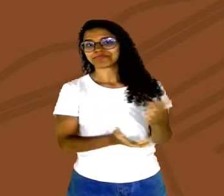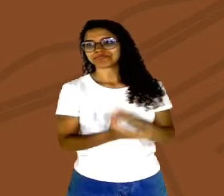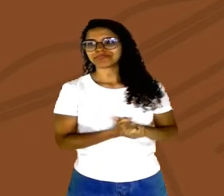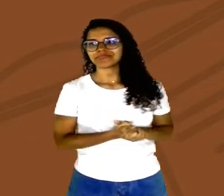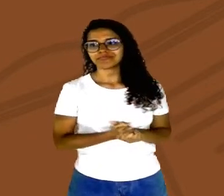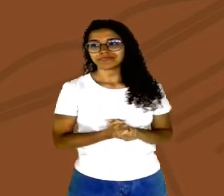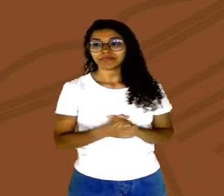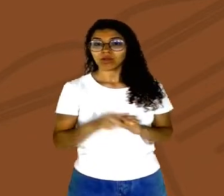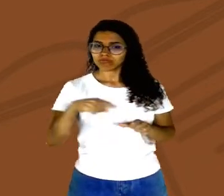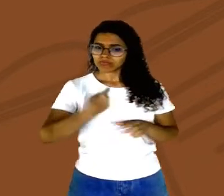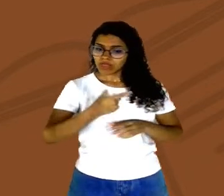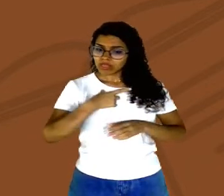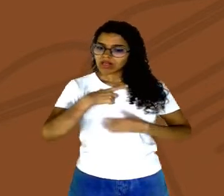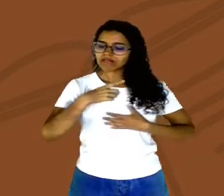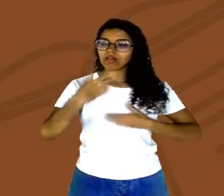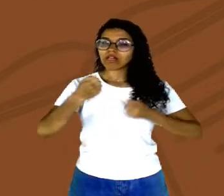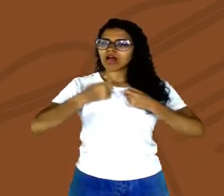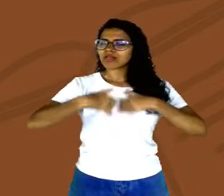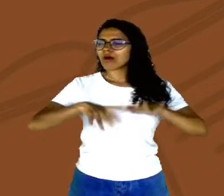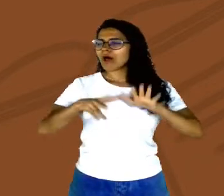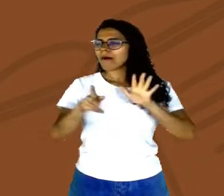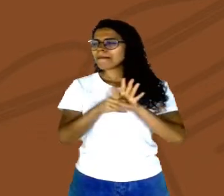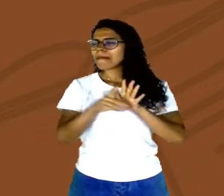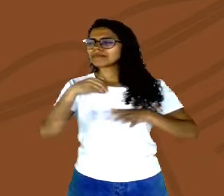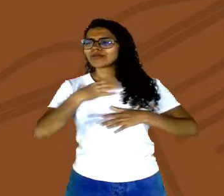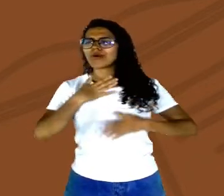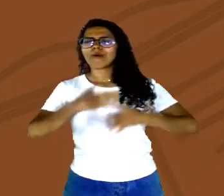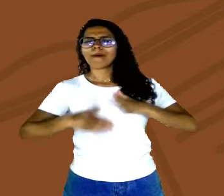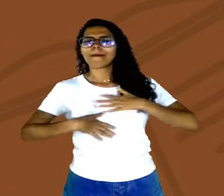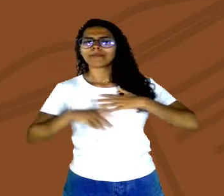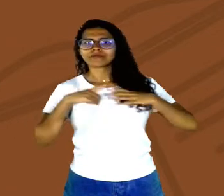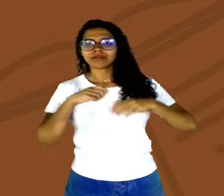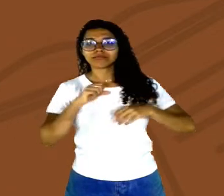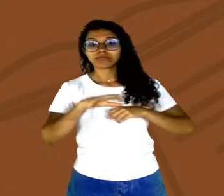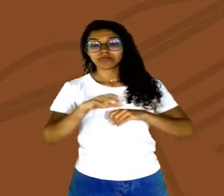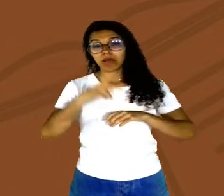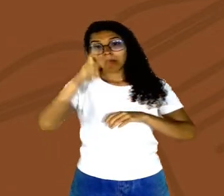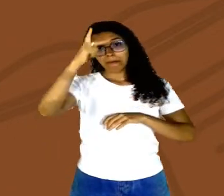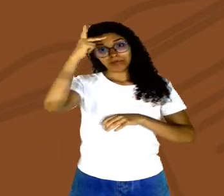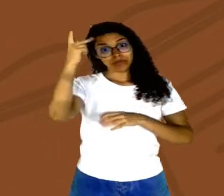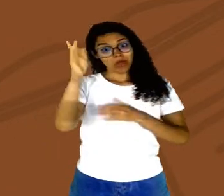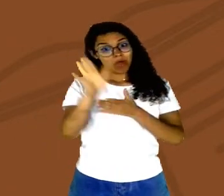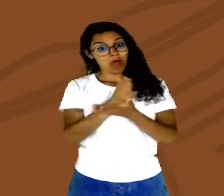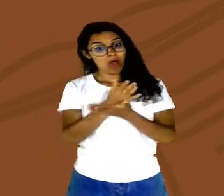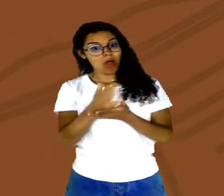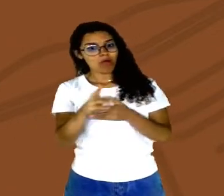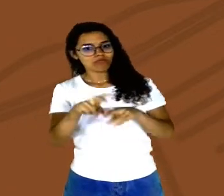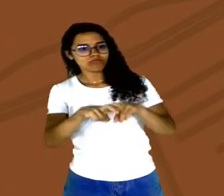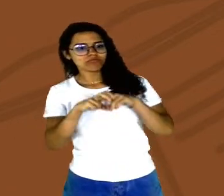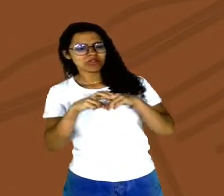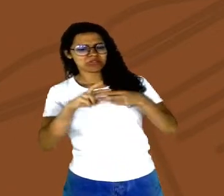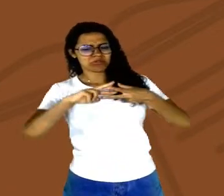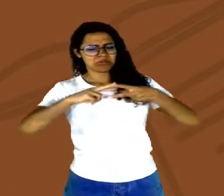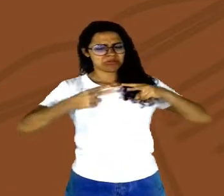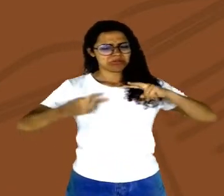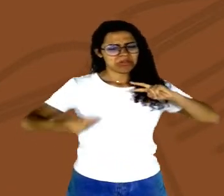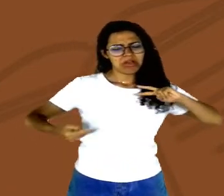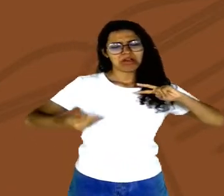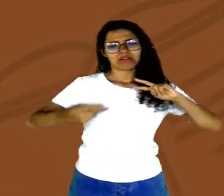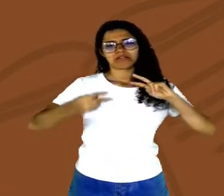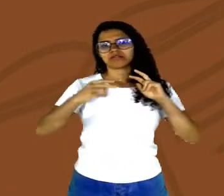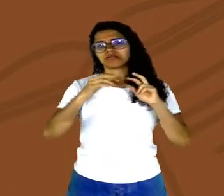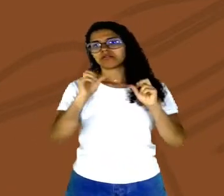Nós produzimos naturalmente. Tem pessoas que por alguma patologia, por questões genéticas,